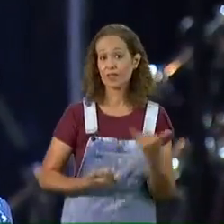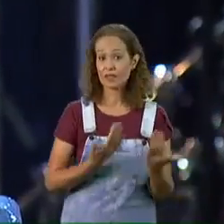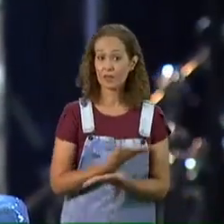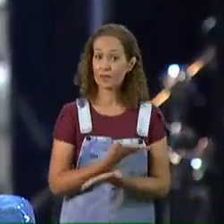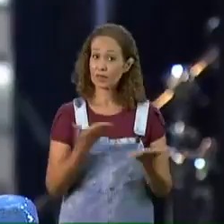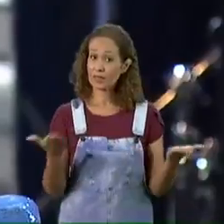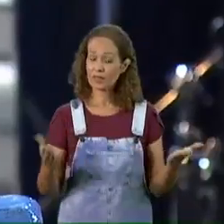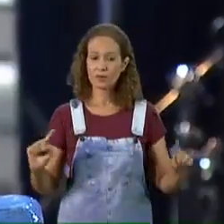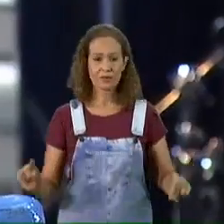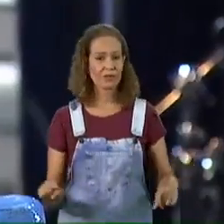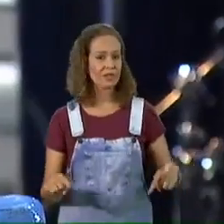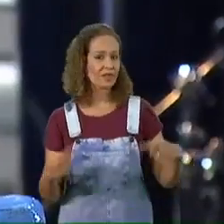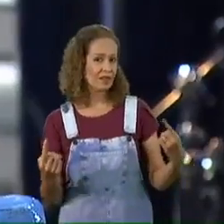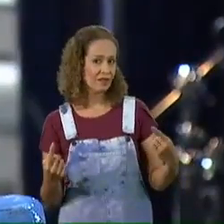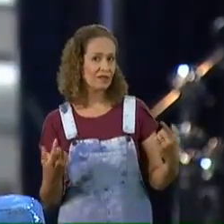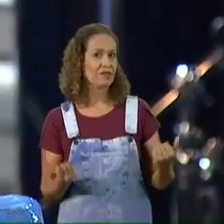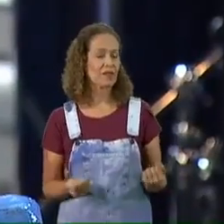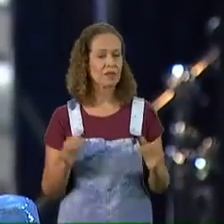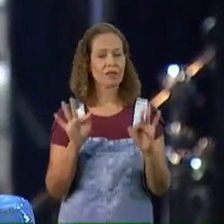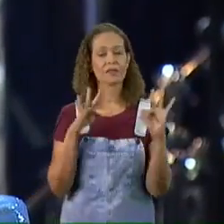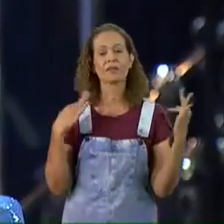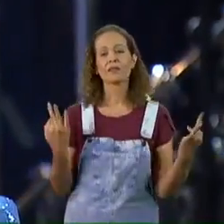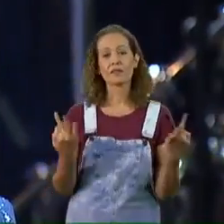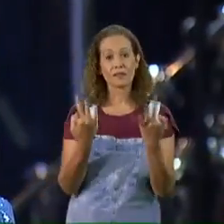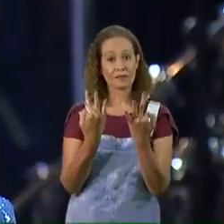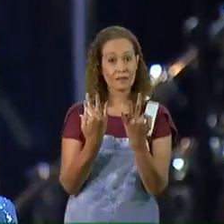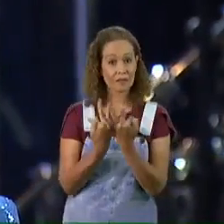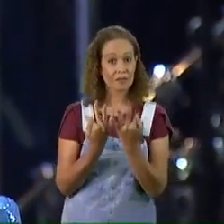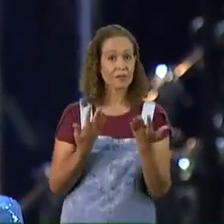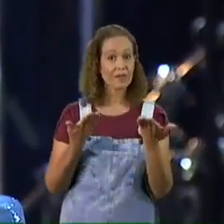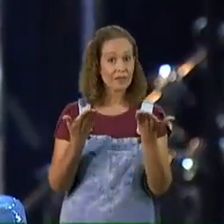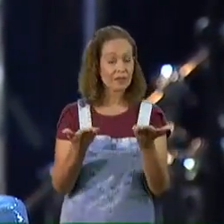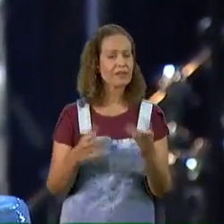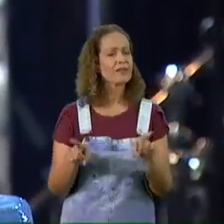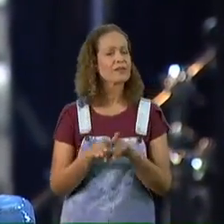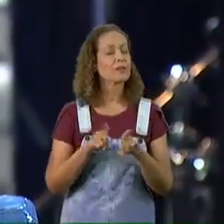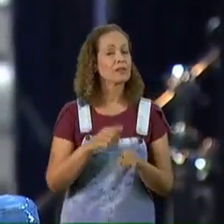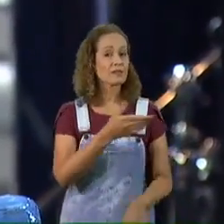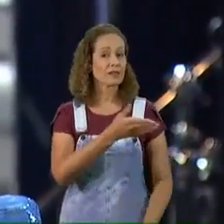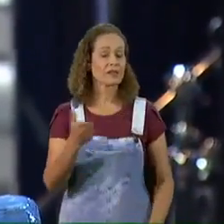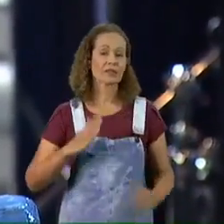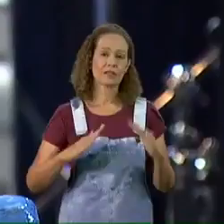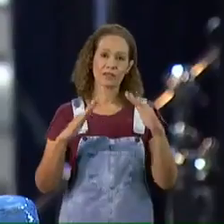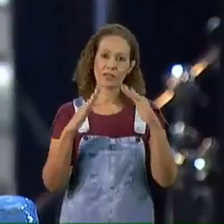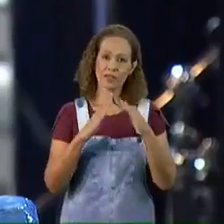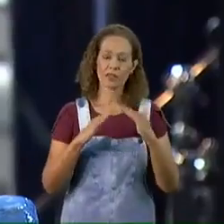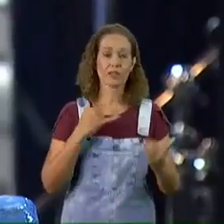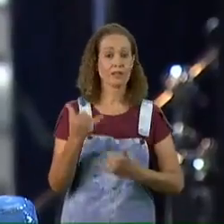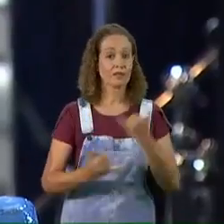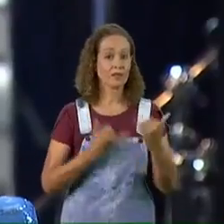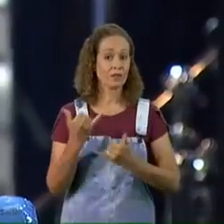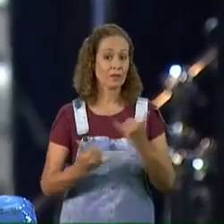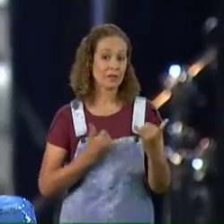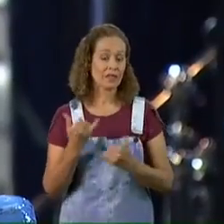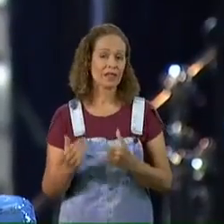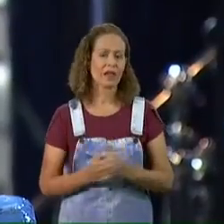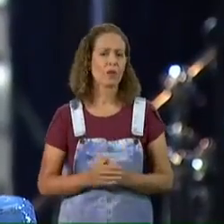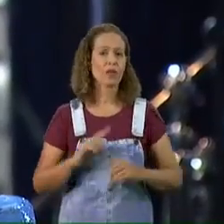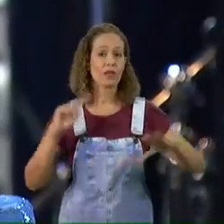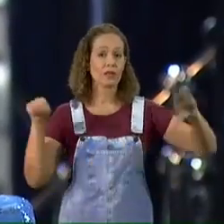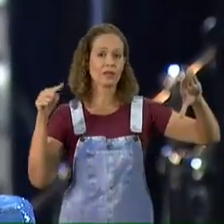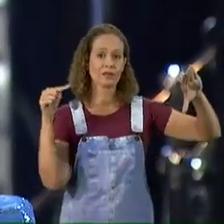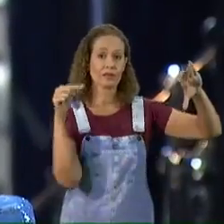vocês, um desafio para essa família lá de Guarulhos e também para você aí de casa. Eu vou brincar com eles de acertando o